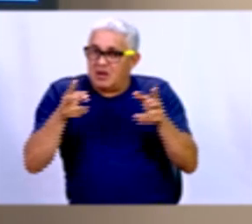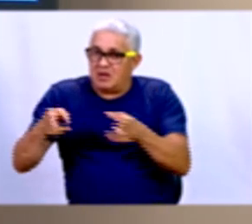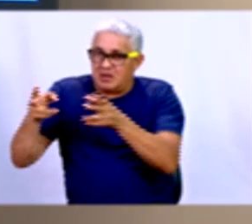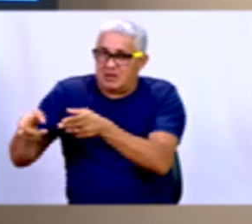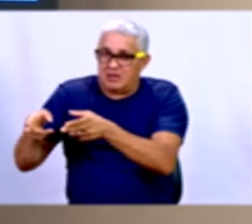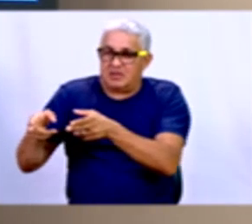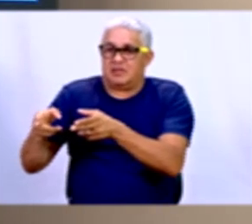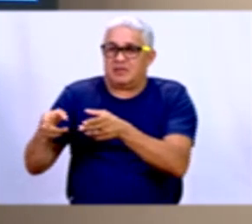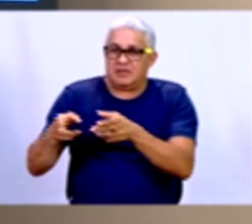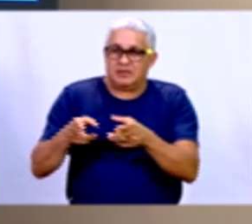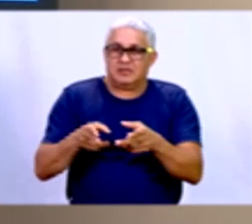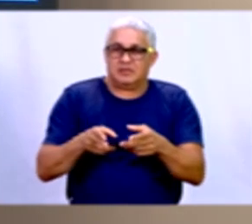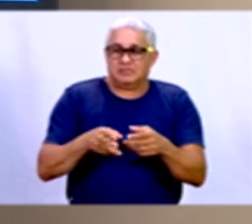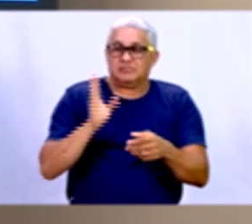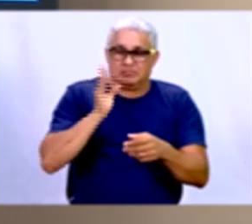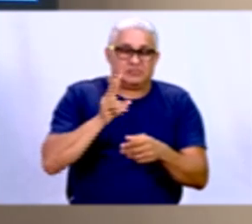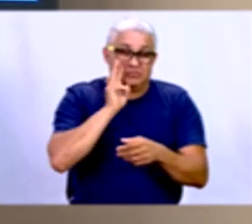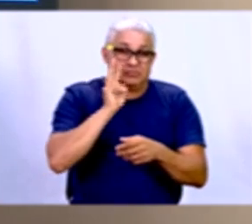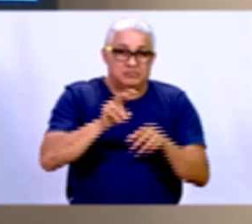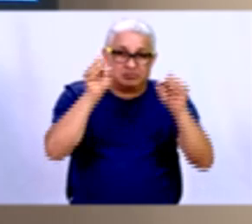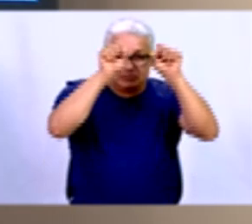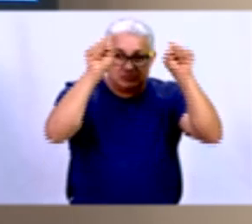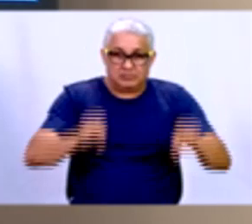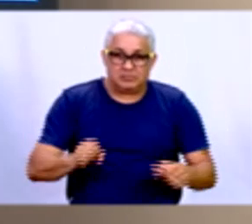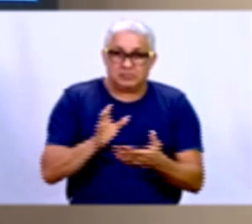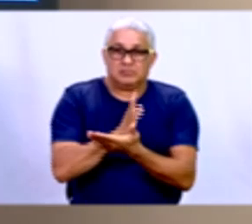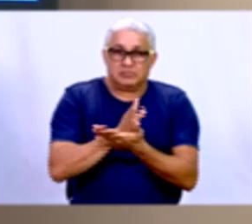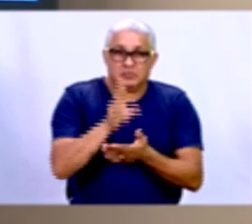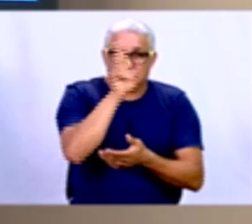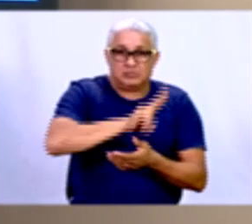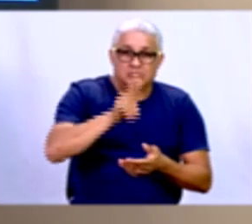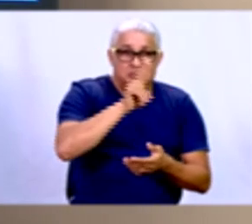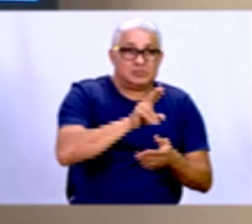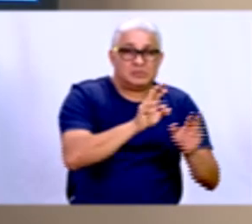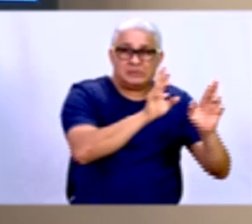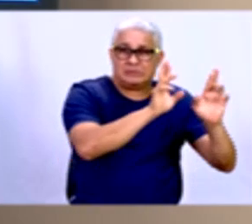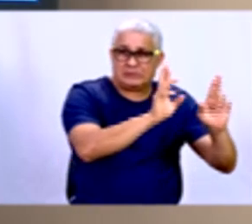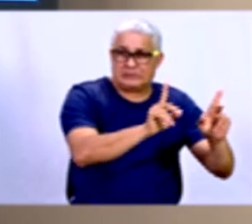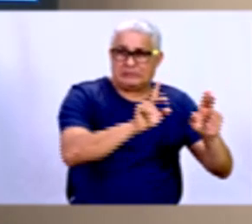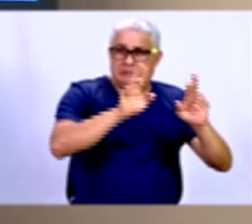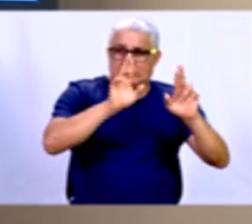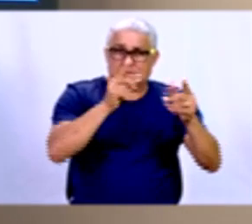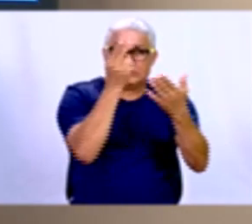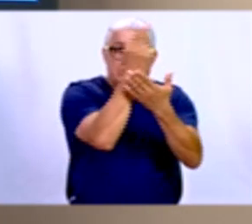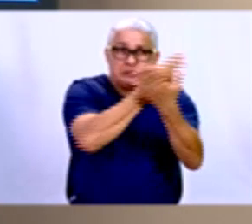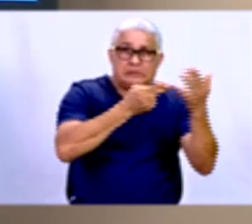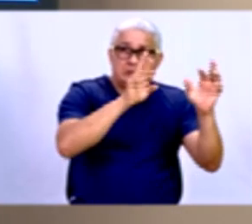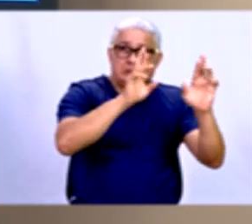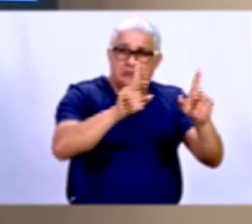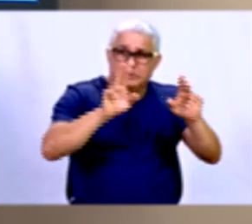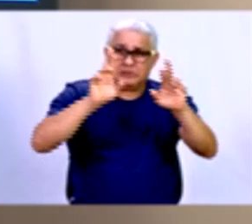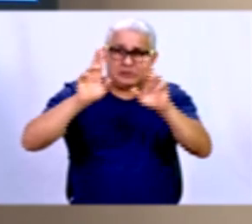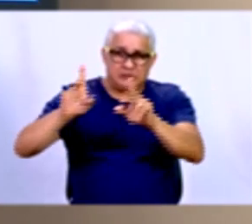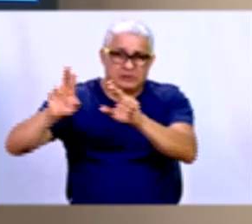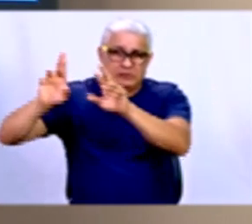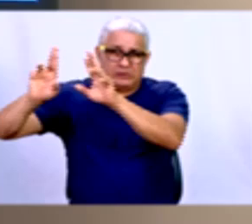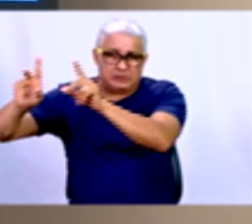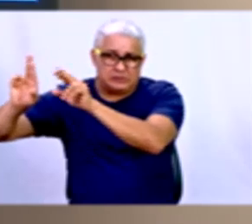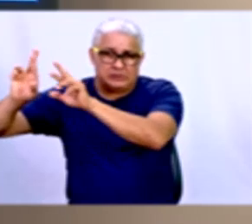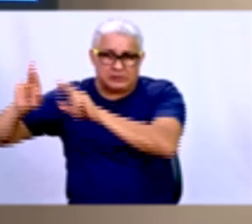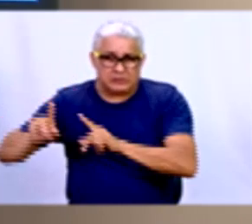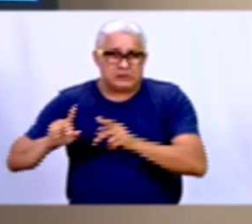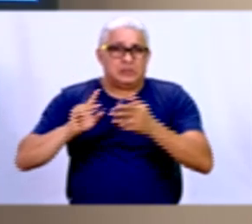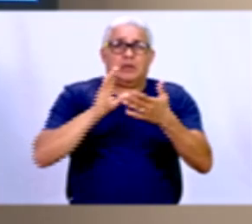primeiras telas se utilizavam determinados ícones e nos outros eram outros ícones. Em uma parte do sistema haviam